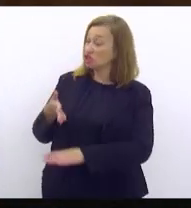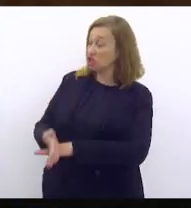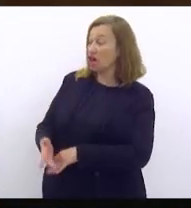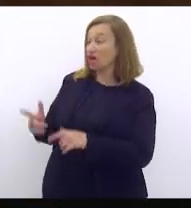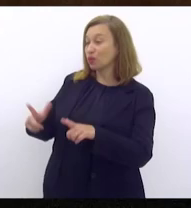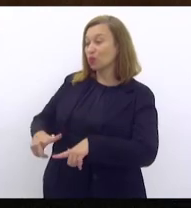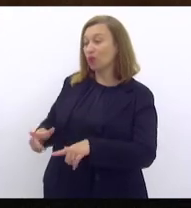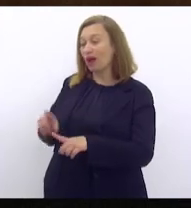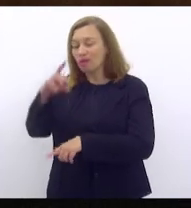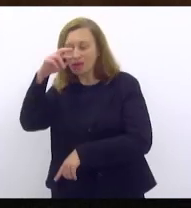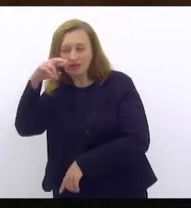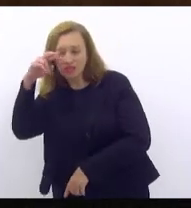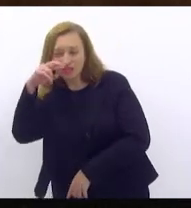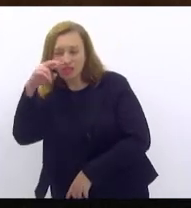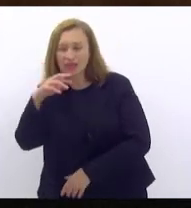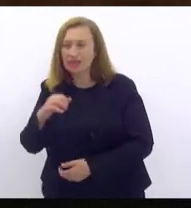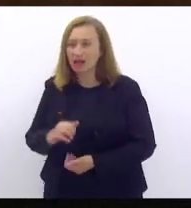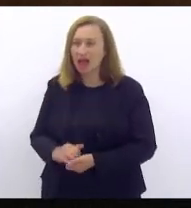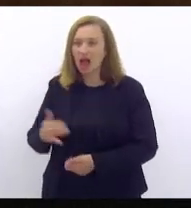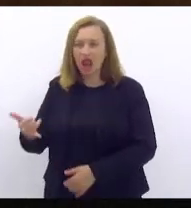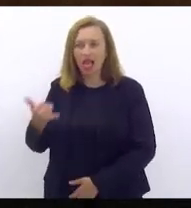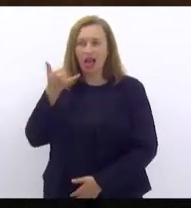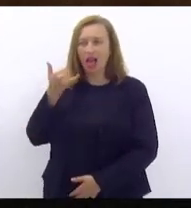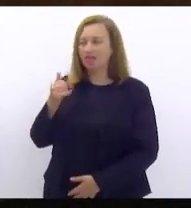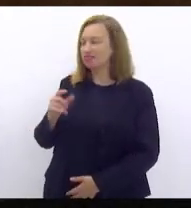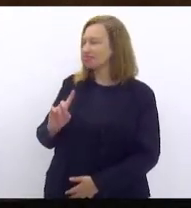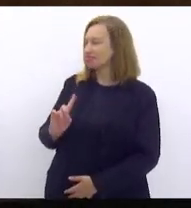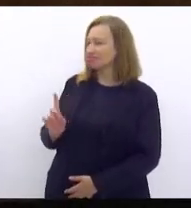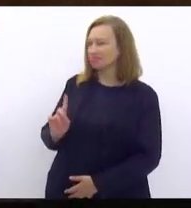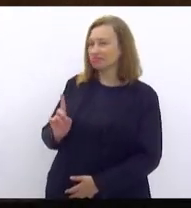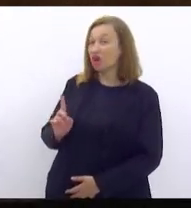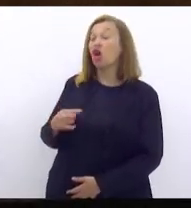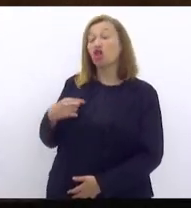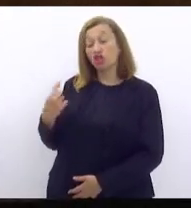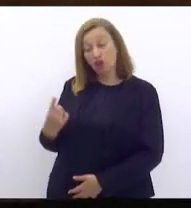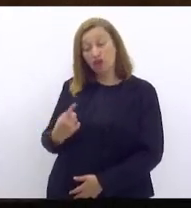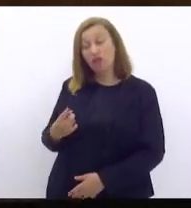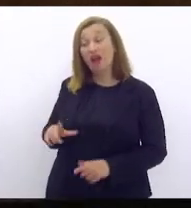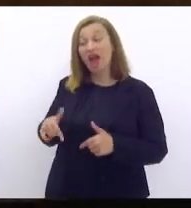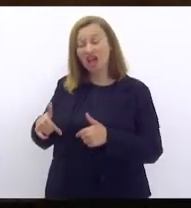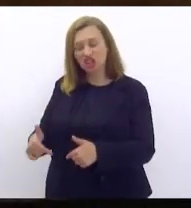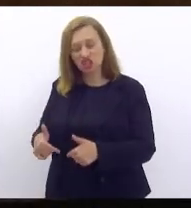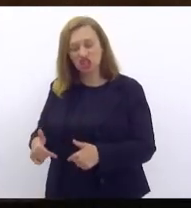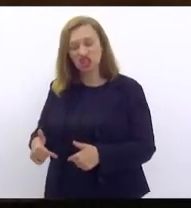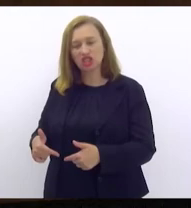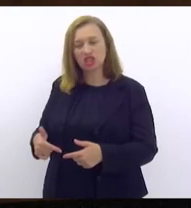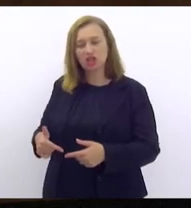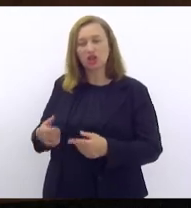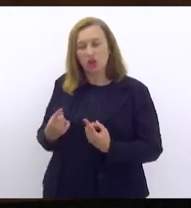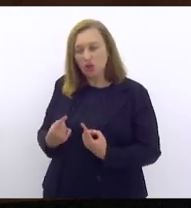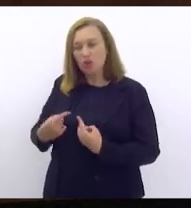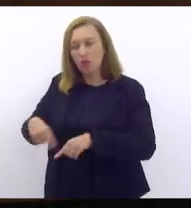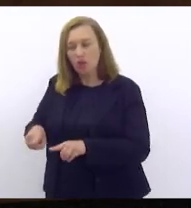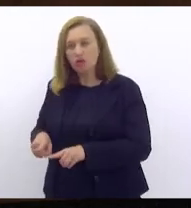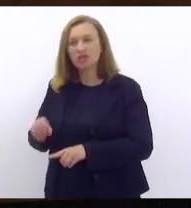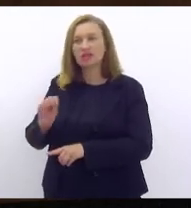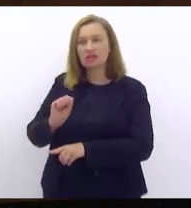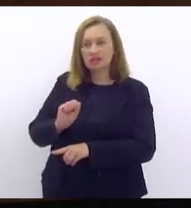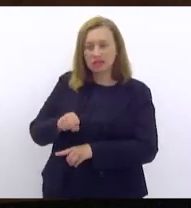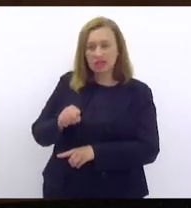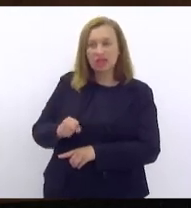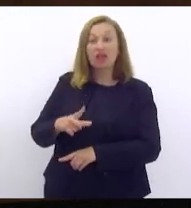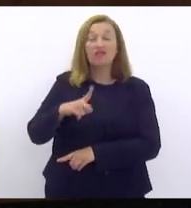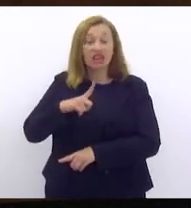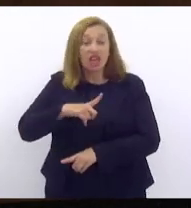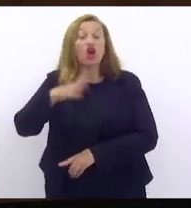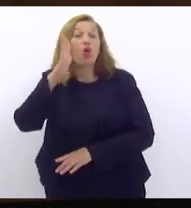para fiscalizar, não adianta ligar, não. Nós vamos desmontar a operação ilegal. E se prepara, porque vai ter hoje, vai ter